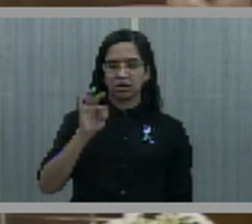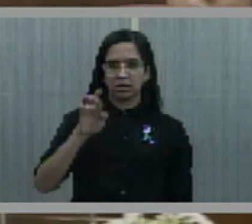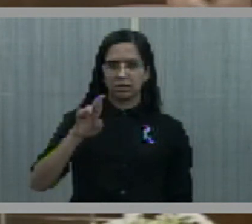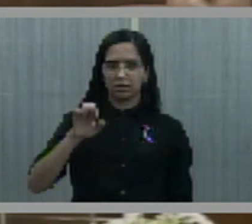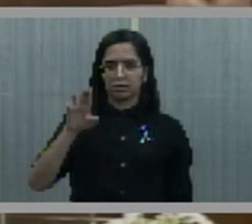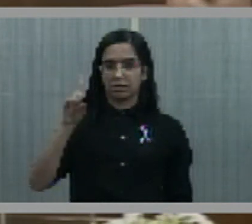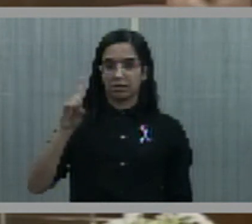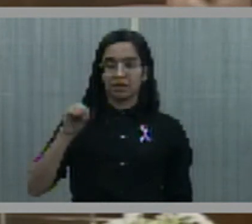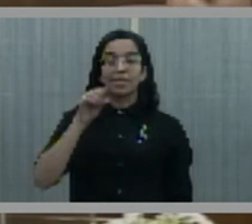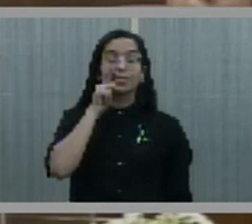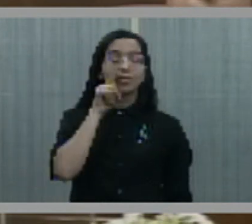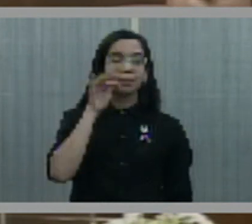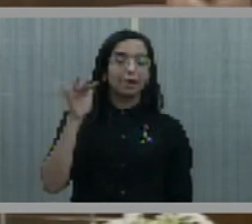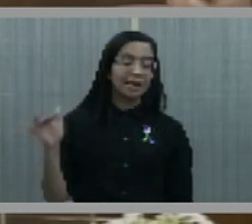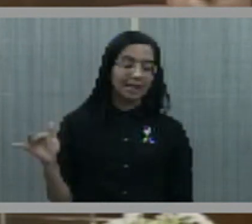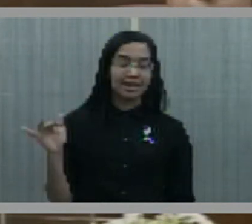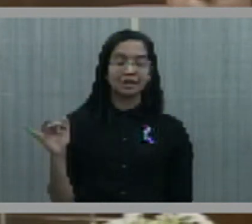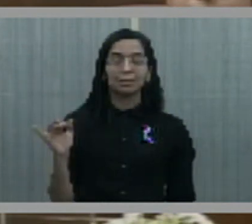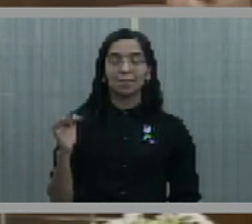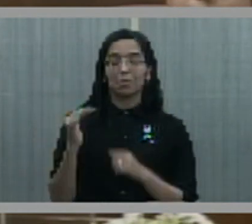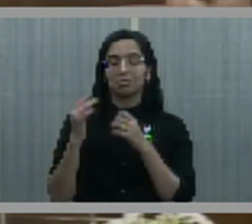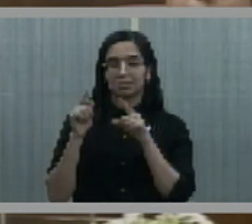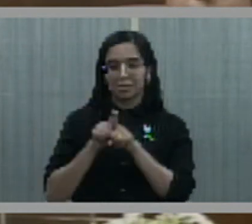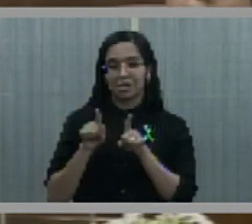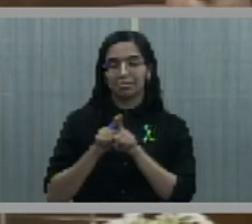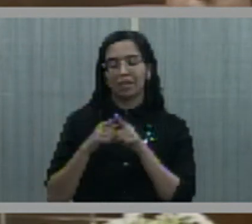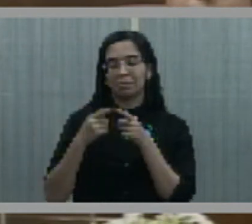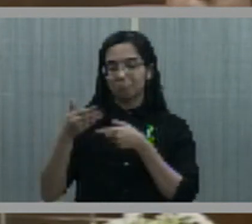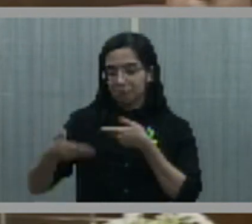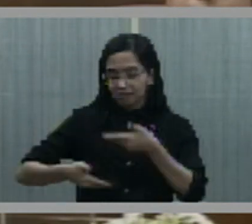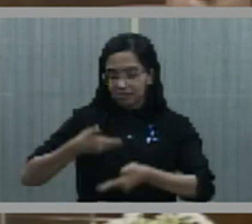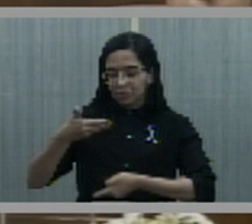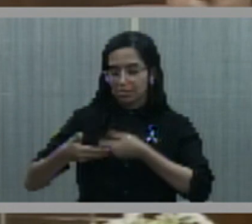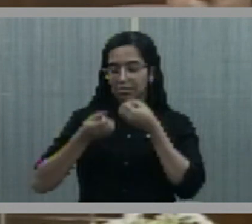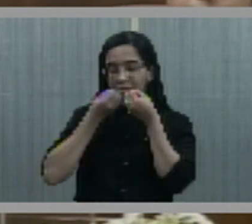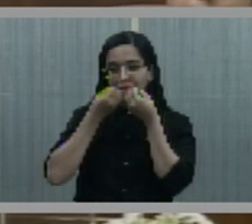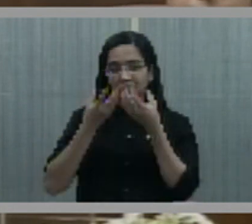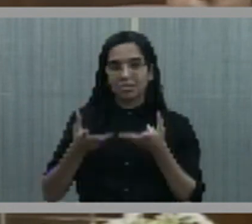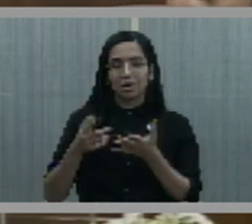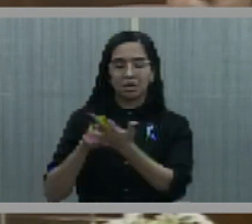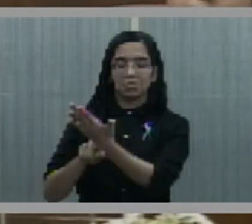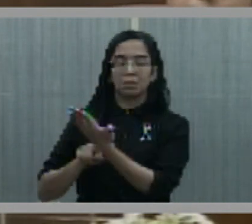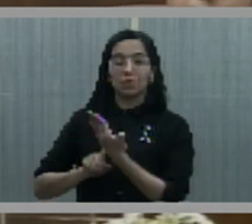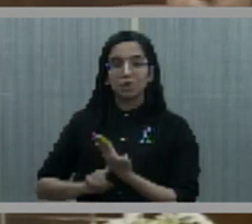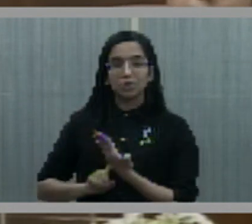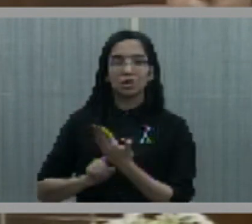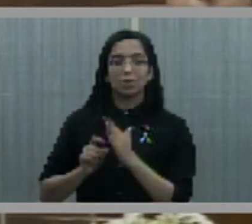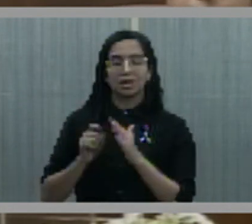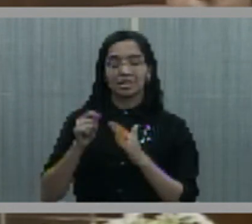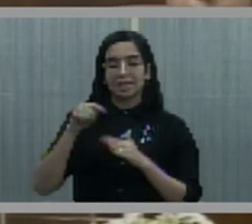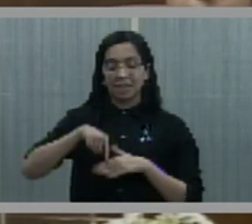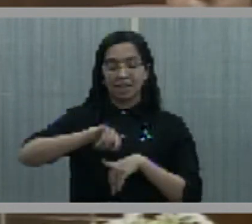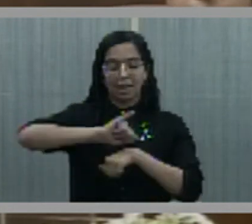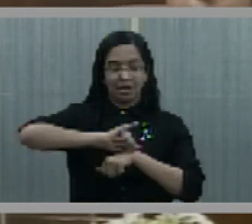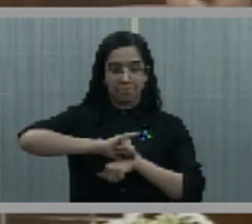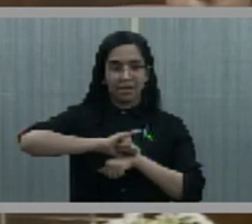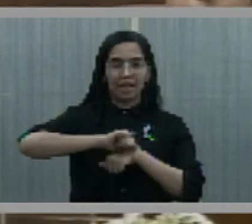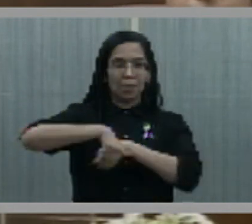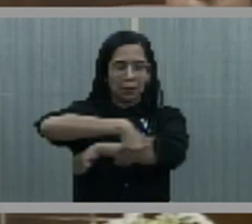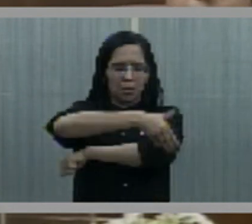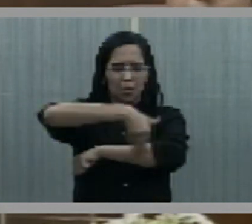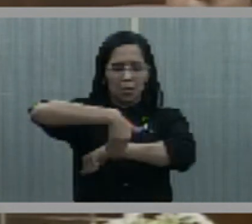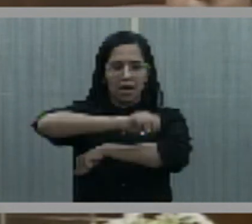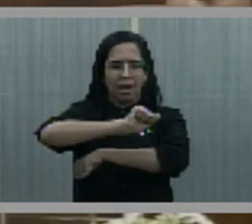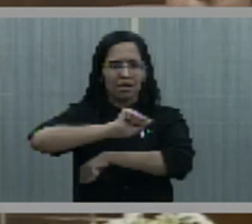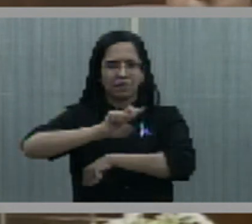Parnaíba, que tão bem me acolheu, conduziu e apresentou pela primeira vez esta nossa querida capital, suas ruas, suas